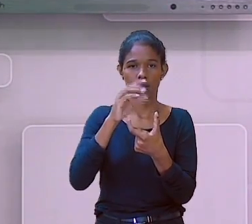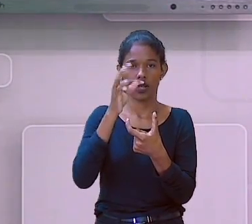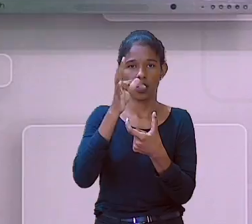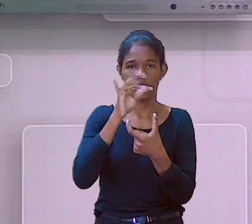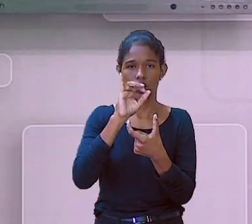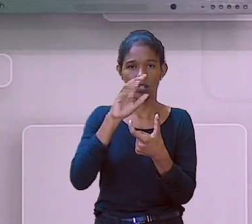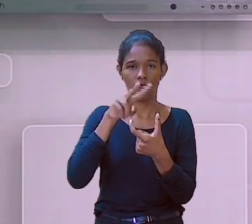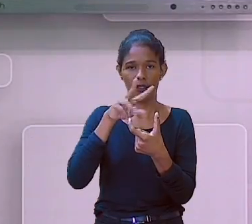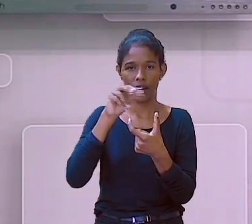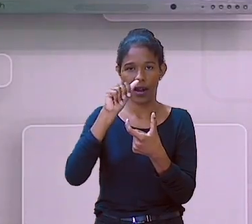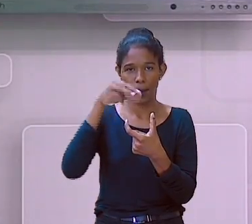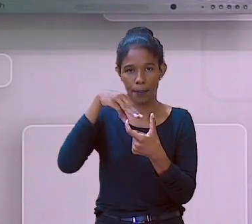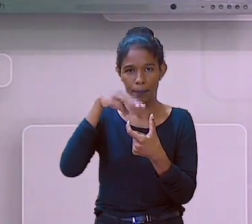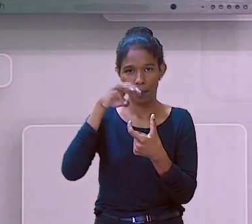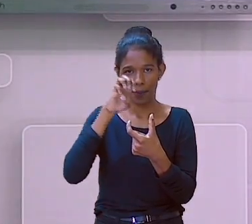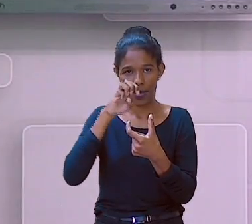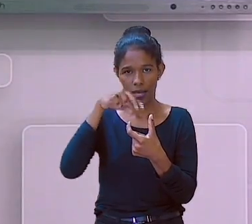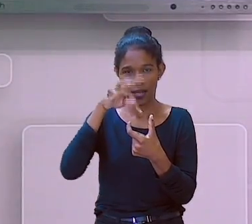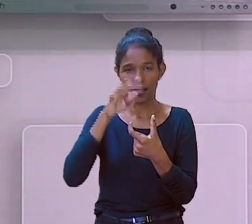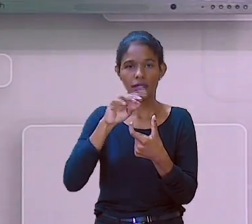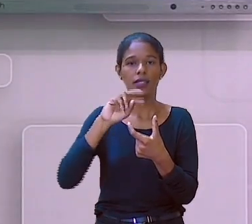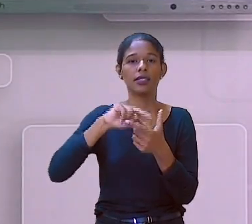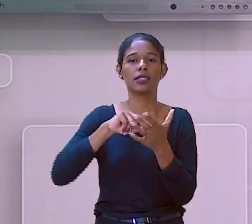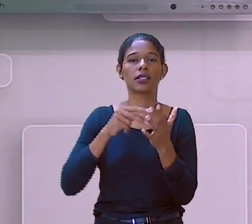CD, certo? Então,